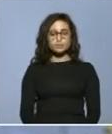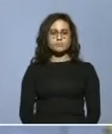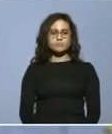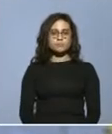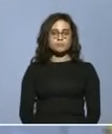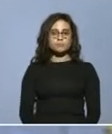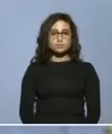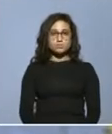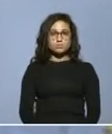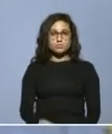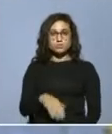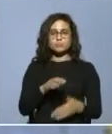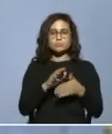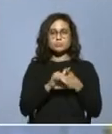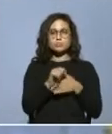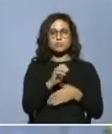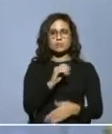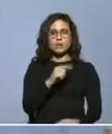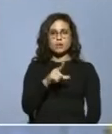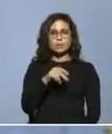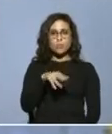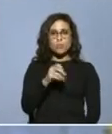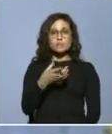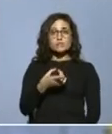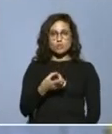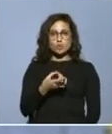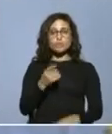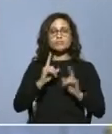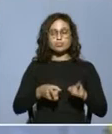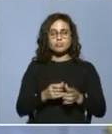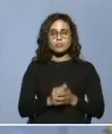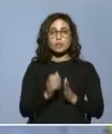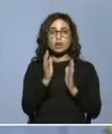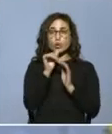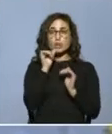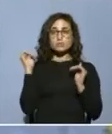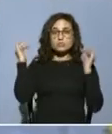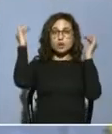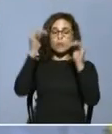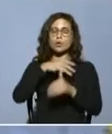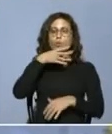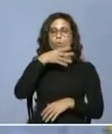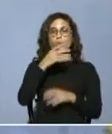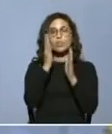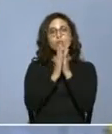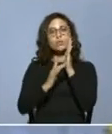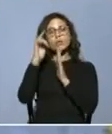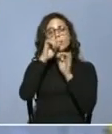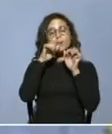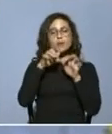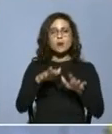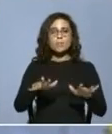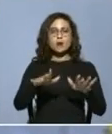O Salmo 19, por exemplo, começa deste modo: os céus narram a glória de Deus e o